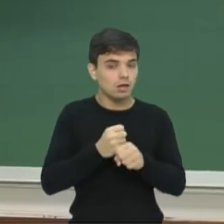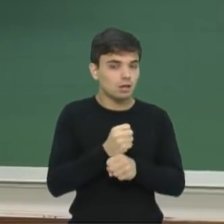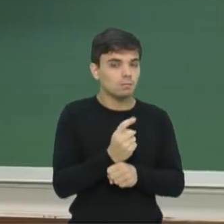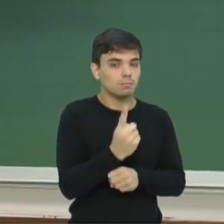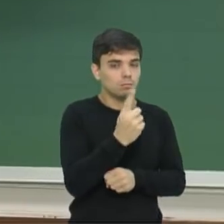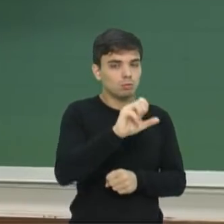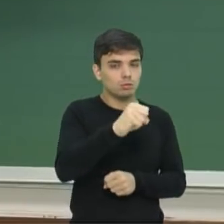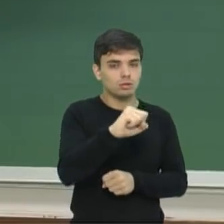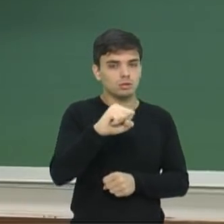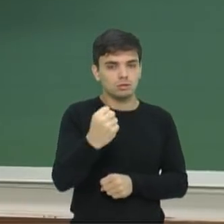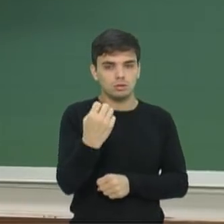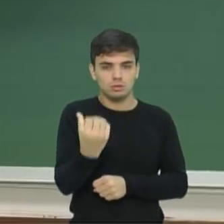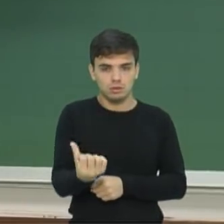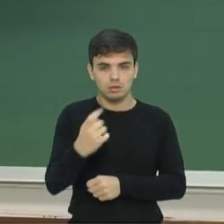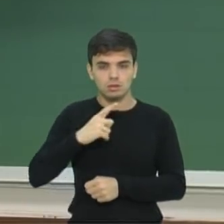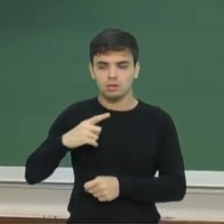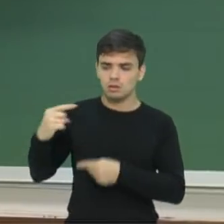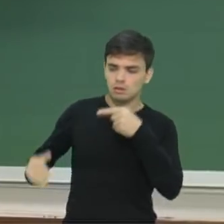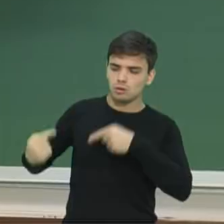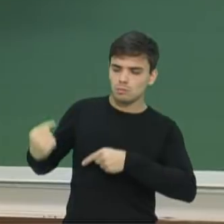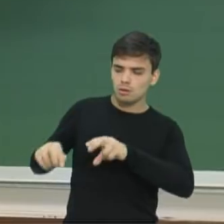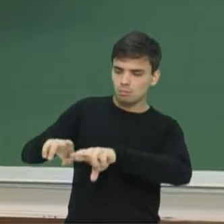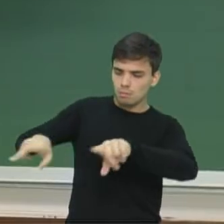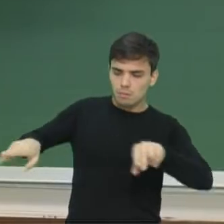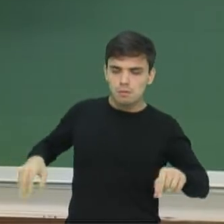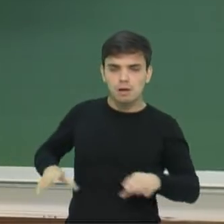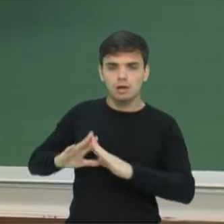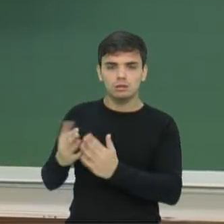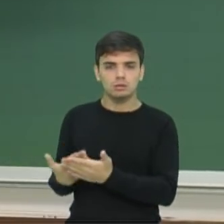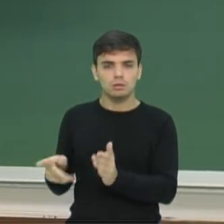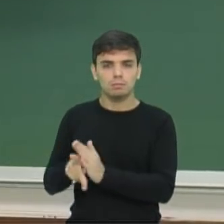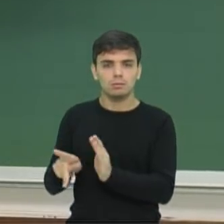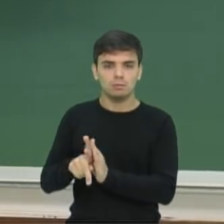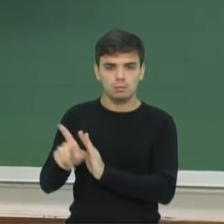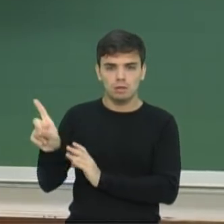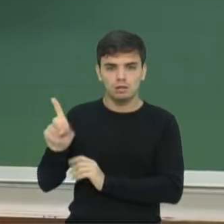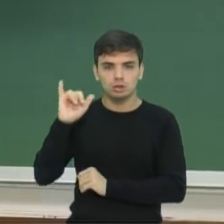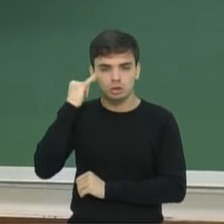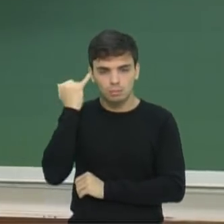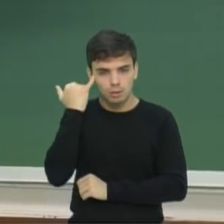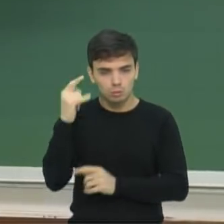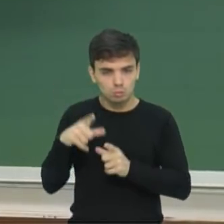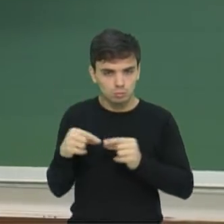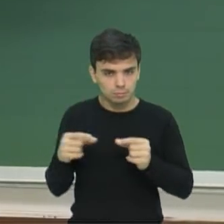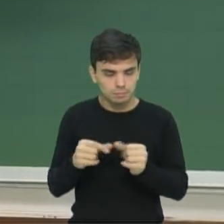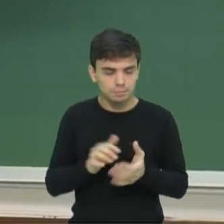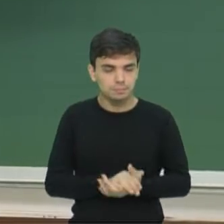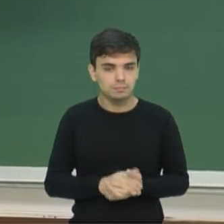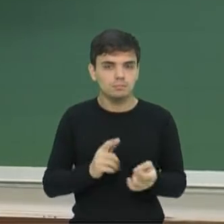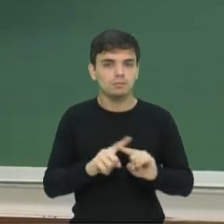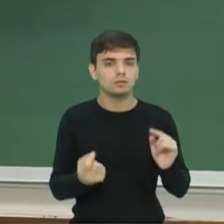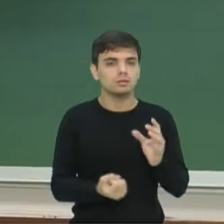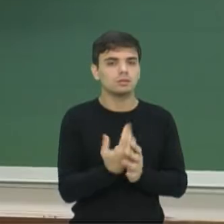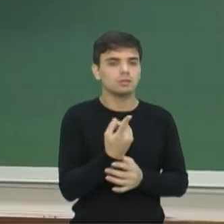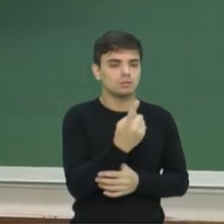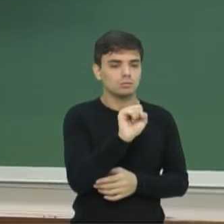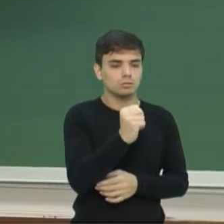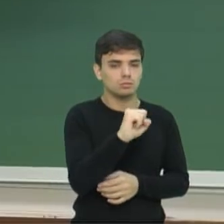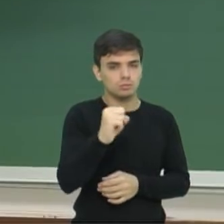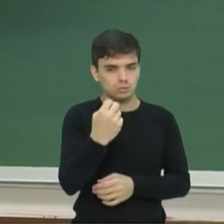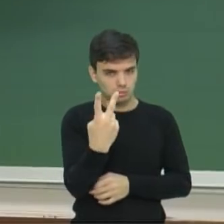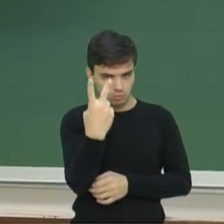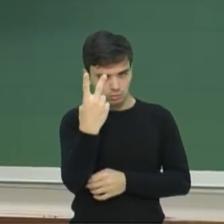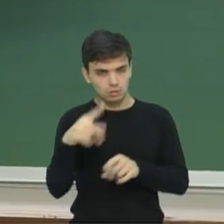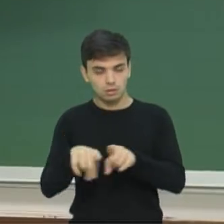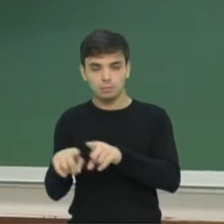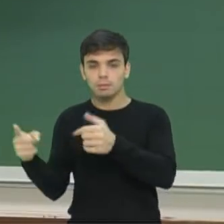1886 foi organizada uma disputa entre várias escolas de lutas no Japão, né? Então temos o instituto criado em 1872 e